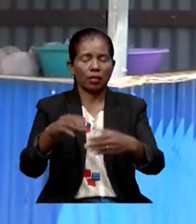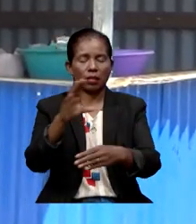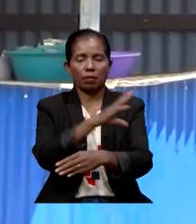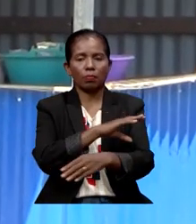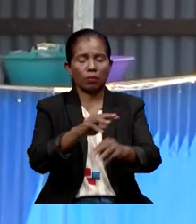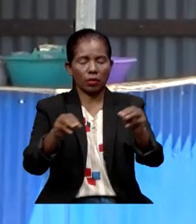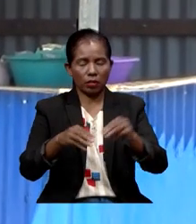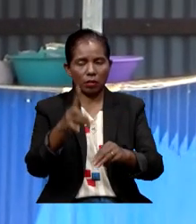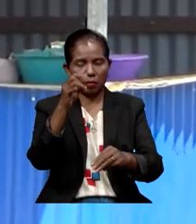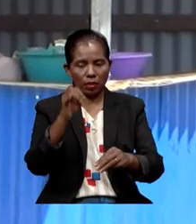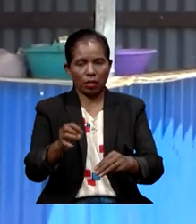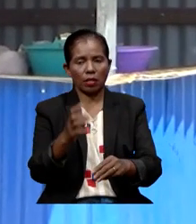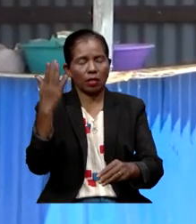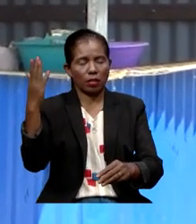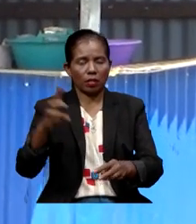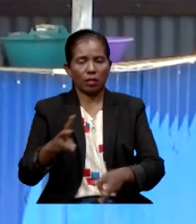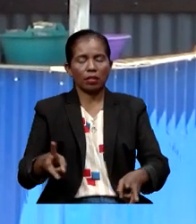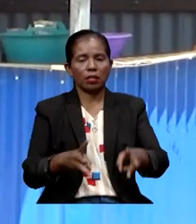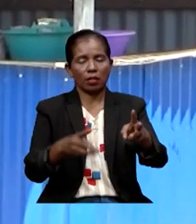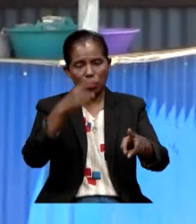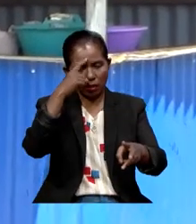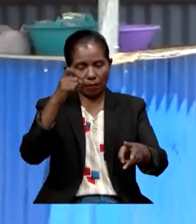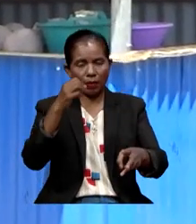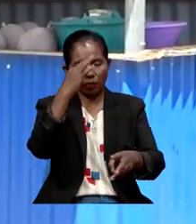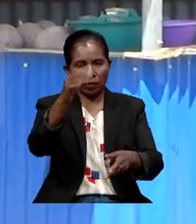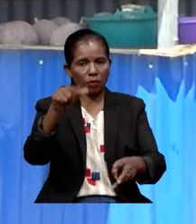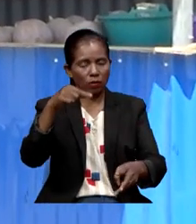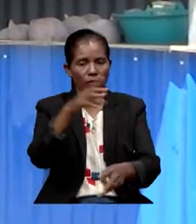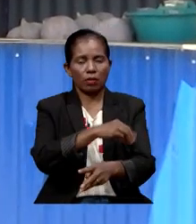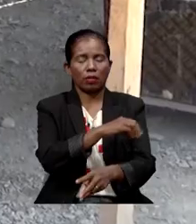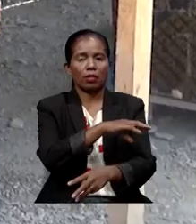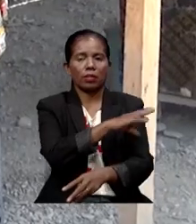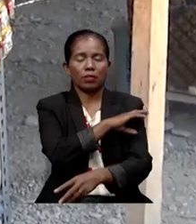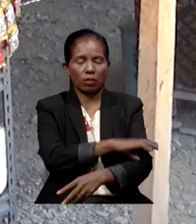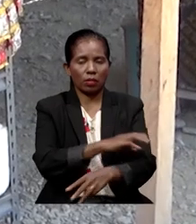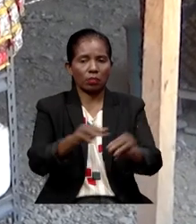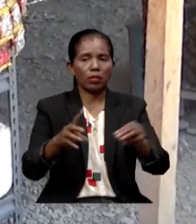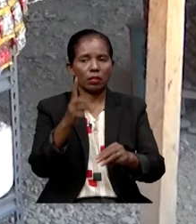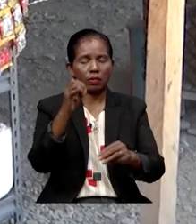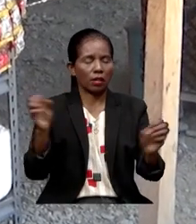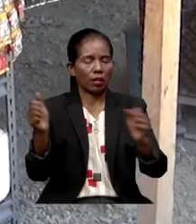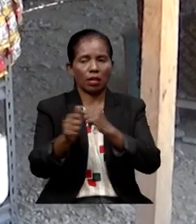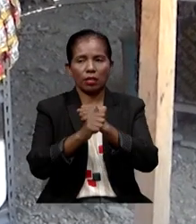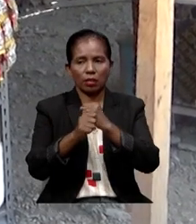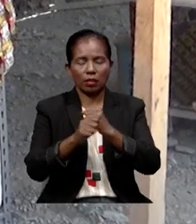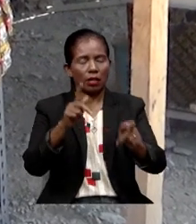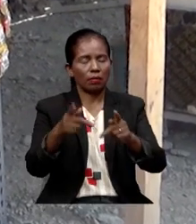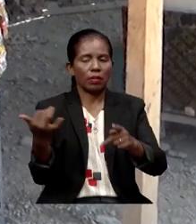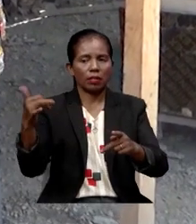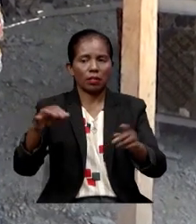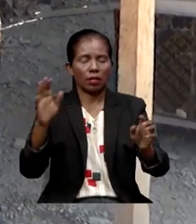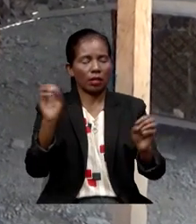Halo para vendedor Sirene, e a estrada nini. Também né, ba o Guaras está município de Ili, se la halotan ação ba vendedor sira ne be